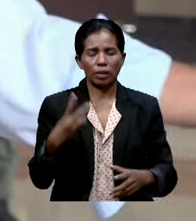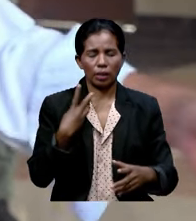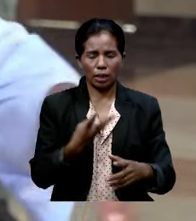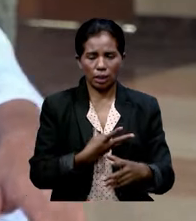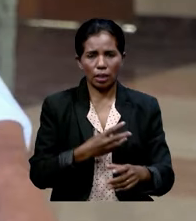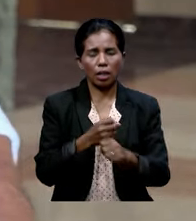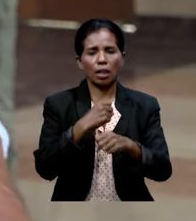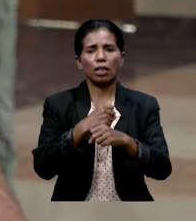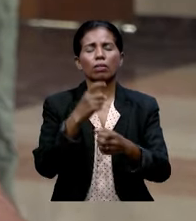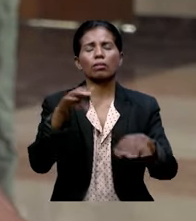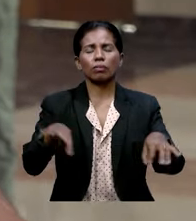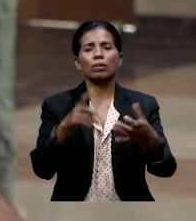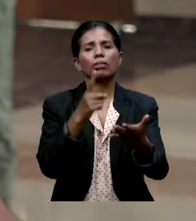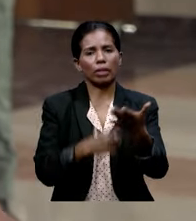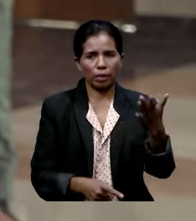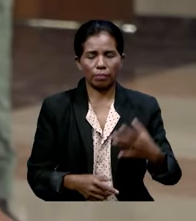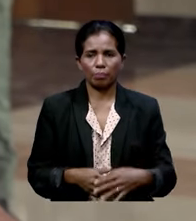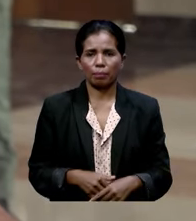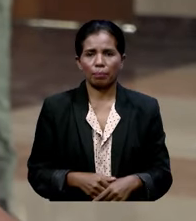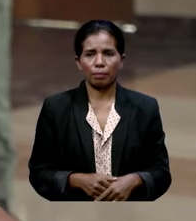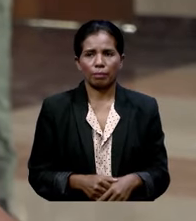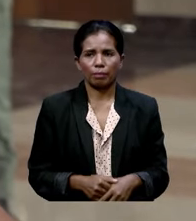saída. Deve.